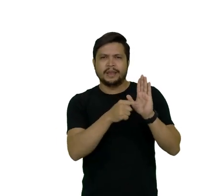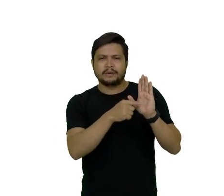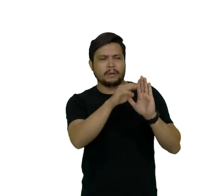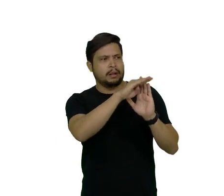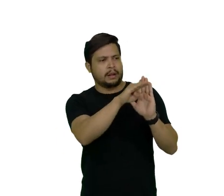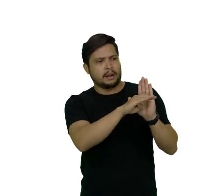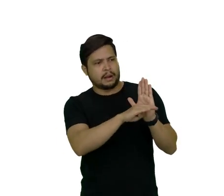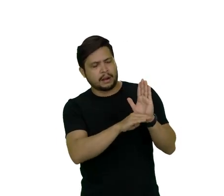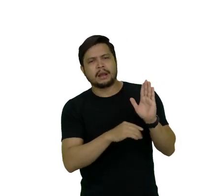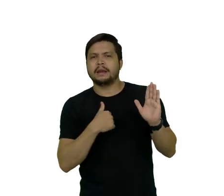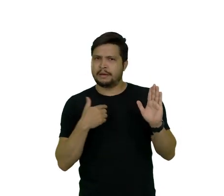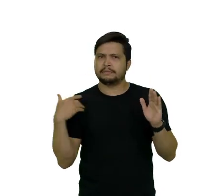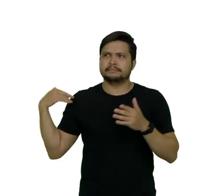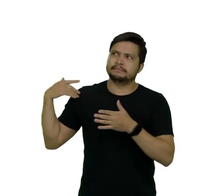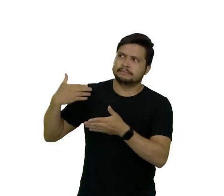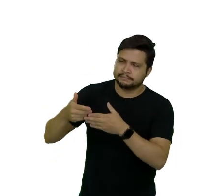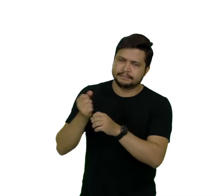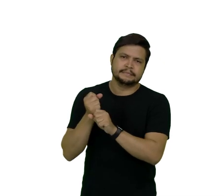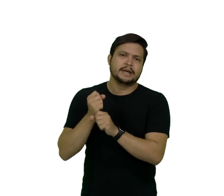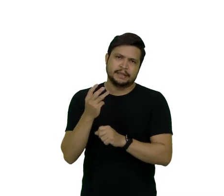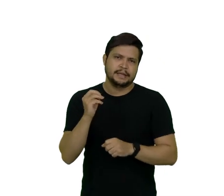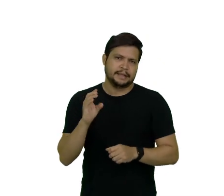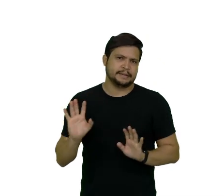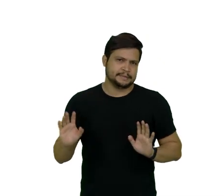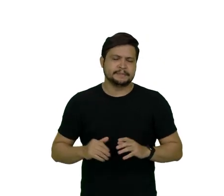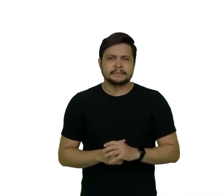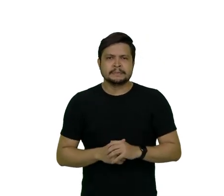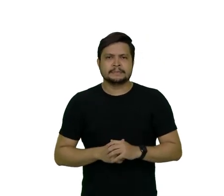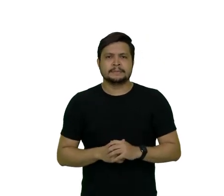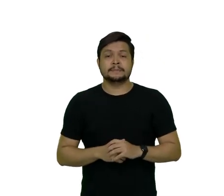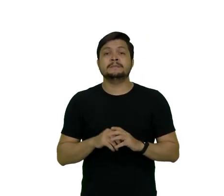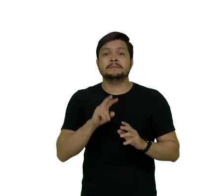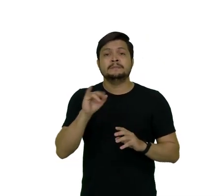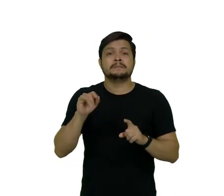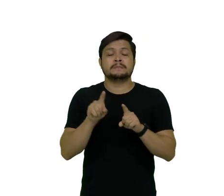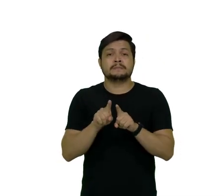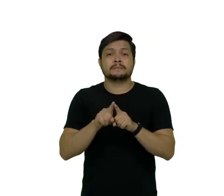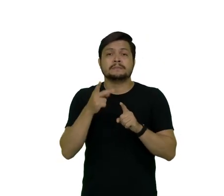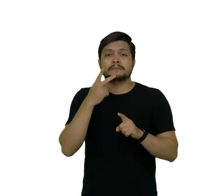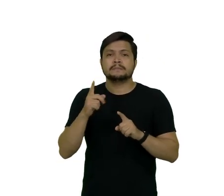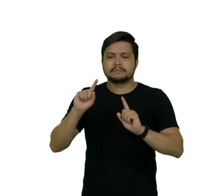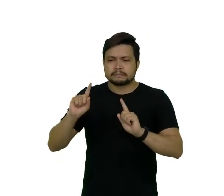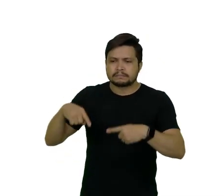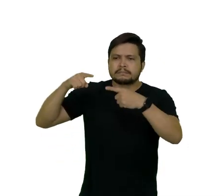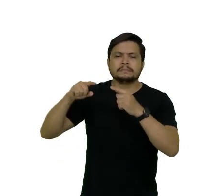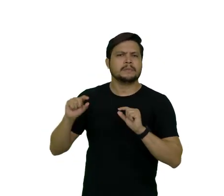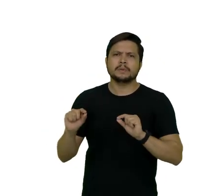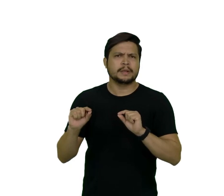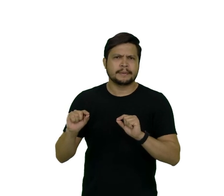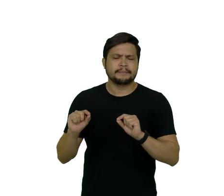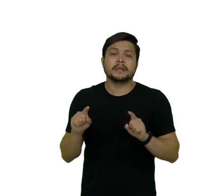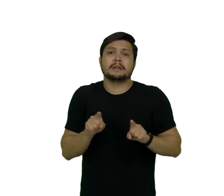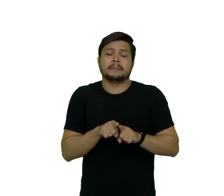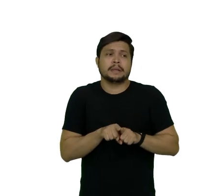aprontei nesses 30 anos. A gente vai falar um pouco dos desafios ao longo dos 30 anos e, principalmente, o que é